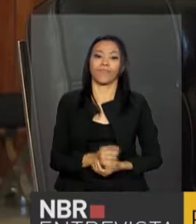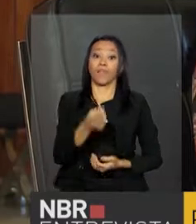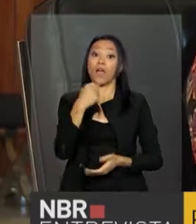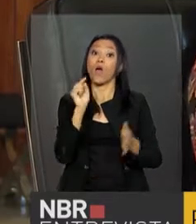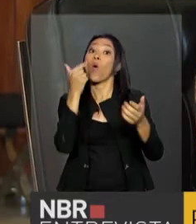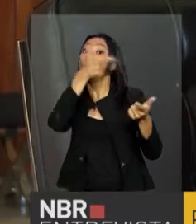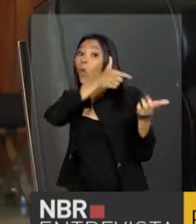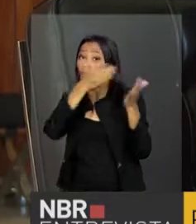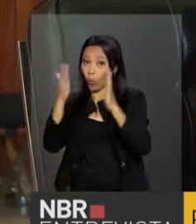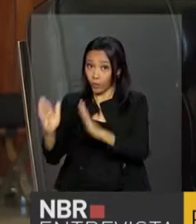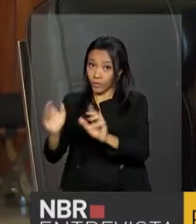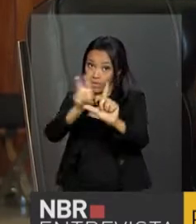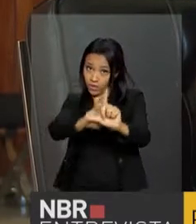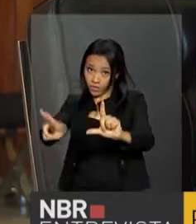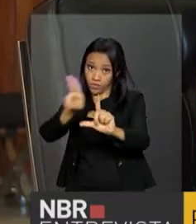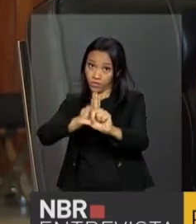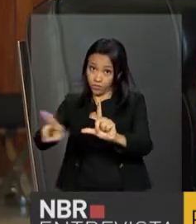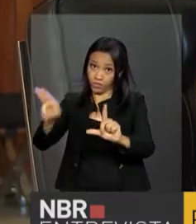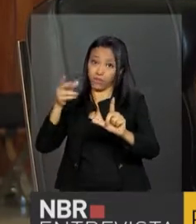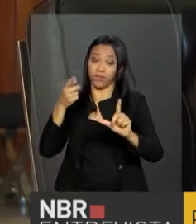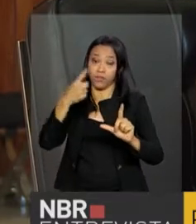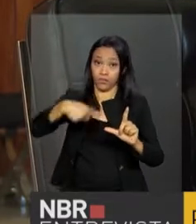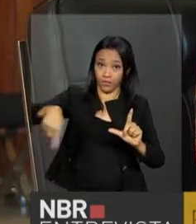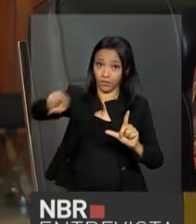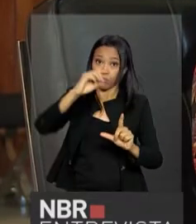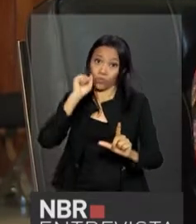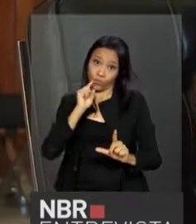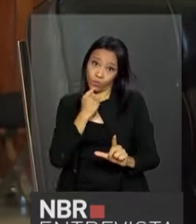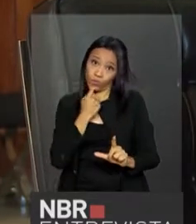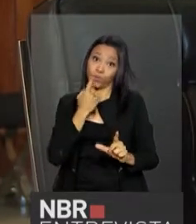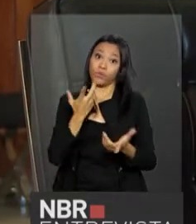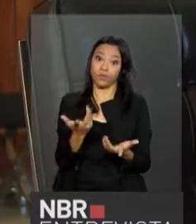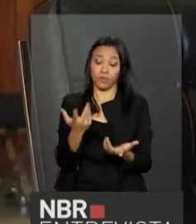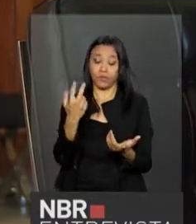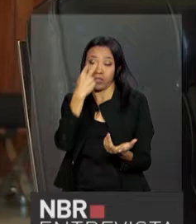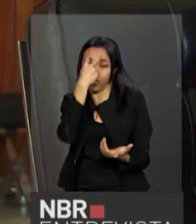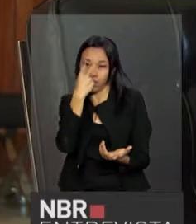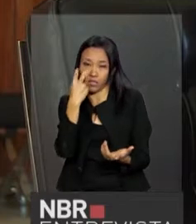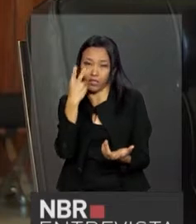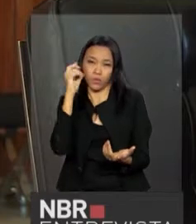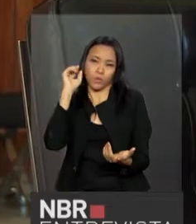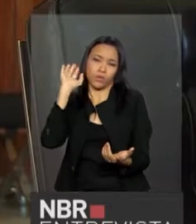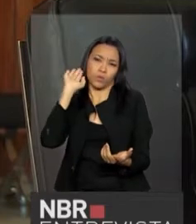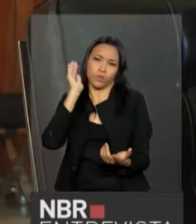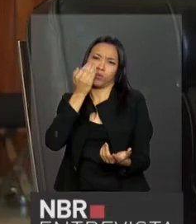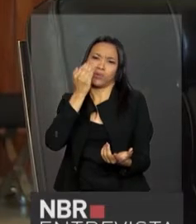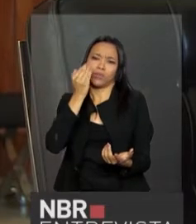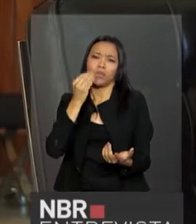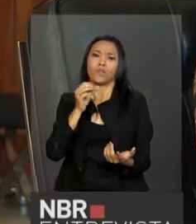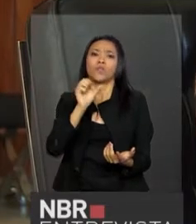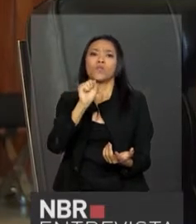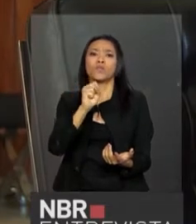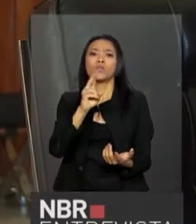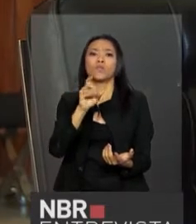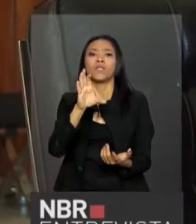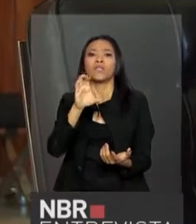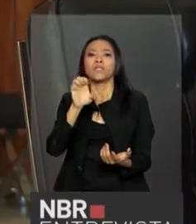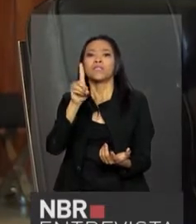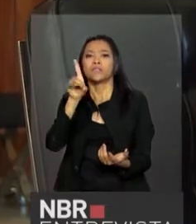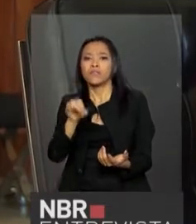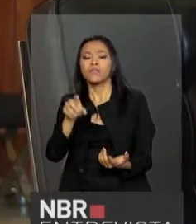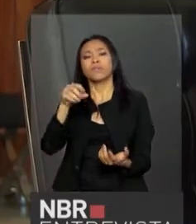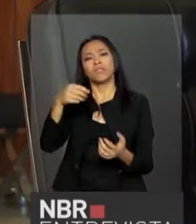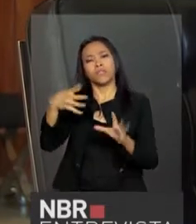legenda para, no modelo surdo, ensurdecidos, ou o que se chama de legenda descritiva,